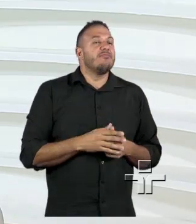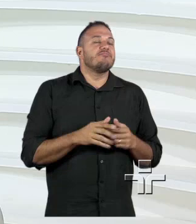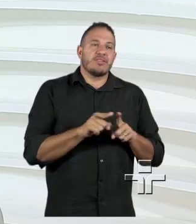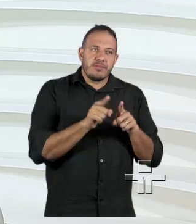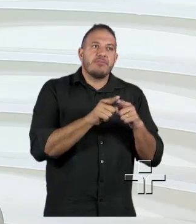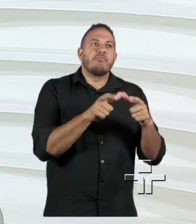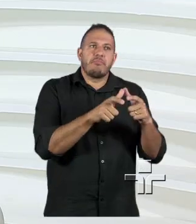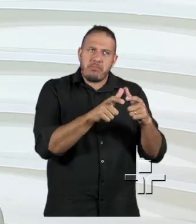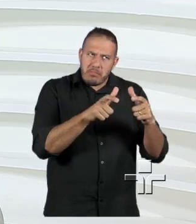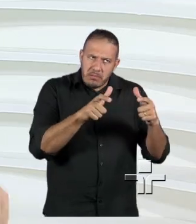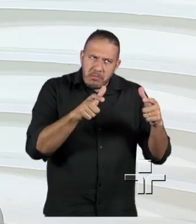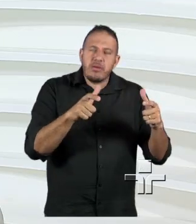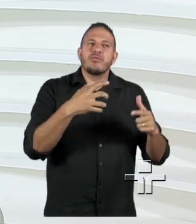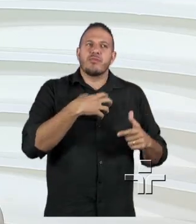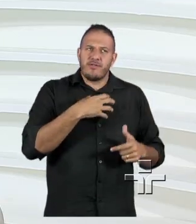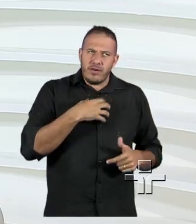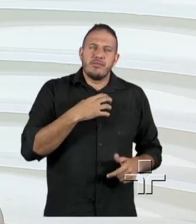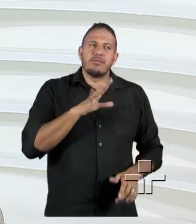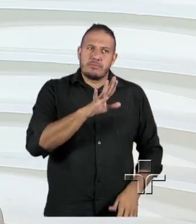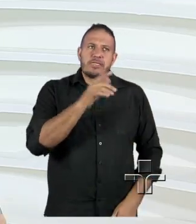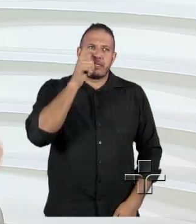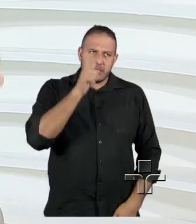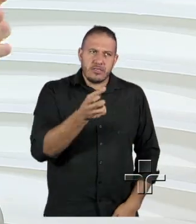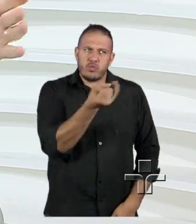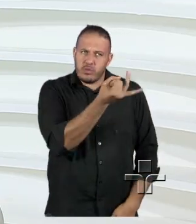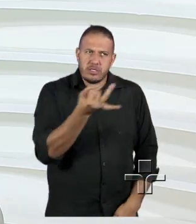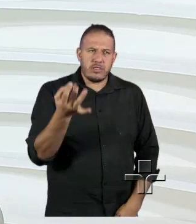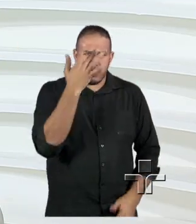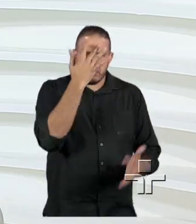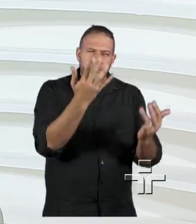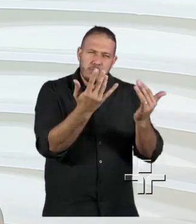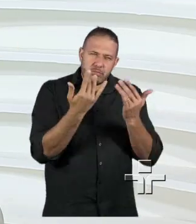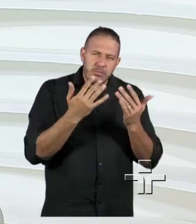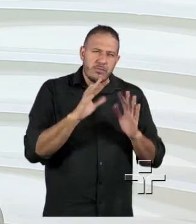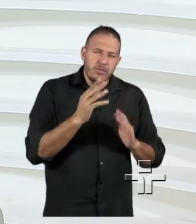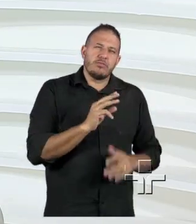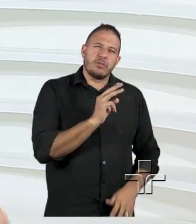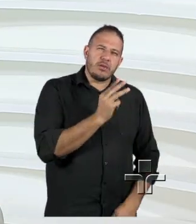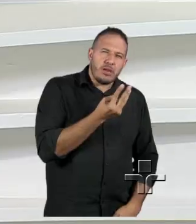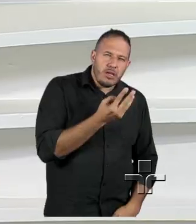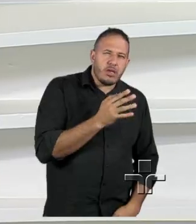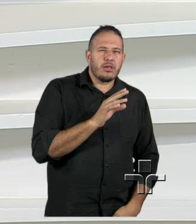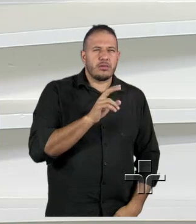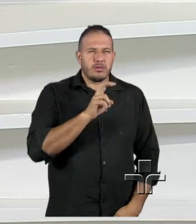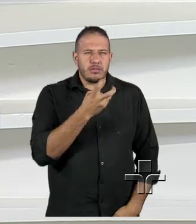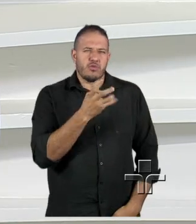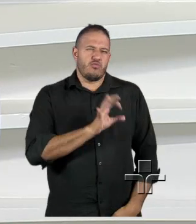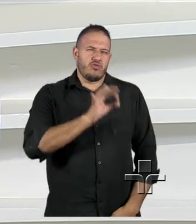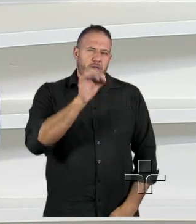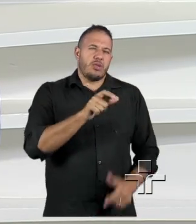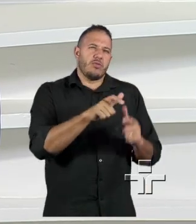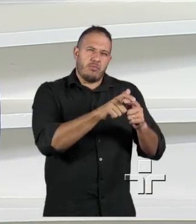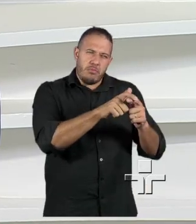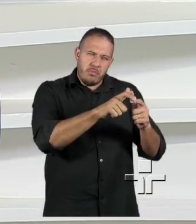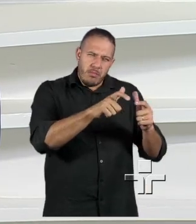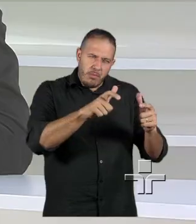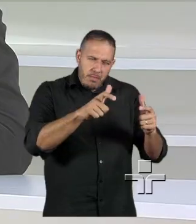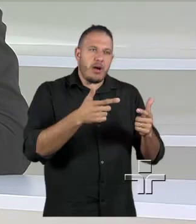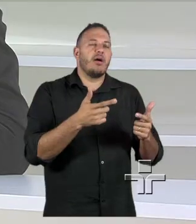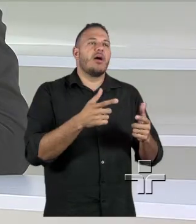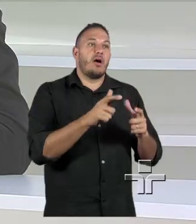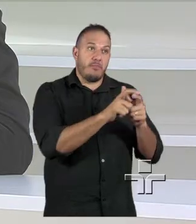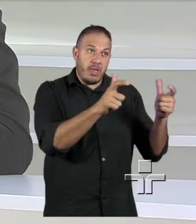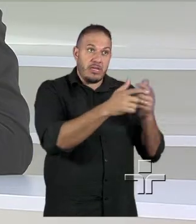aumenta de forma muito delicada essa demanda, coisa de 3% a 5% que cresce um pouquinho, então aumenta o desemprego, cresce um